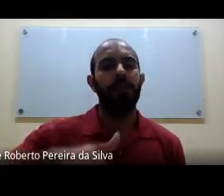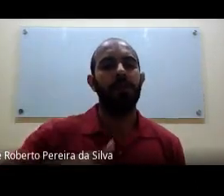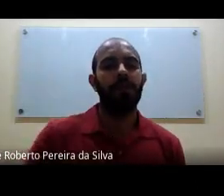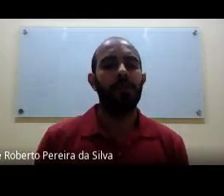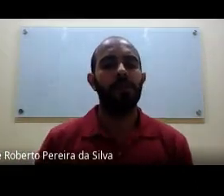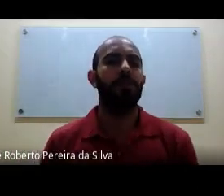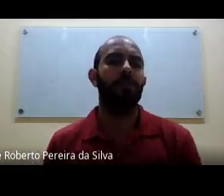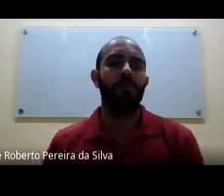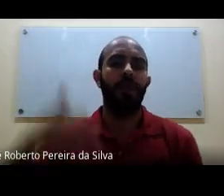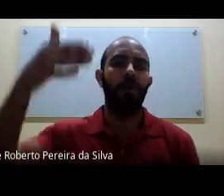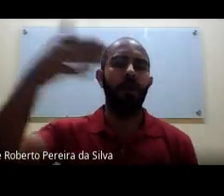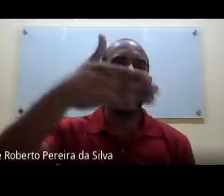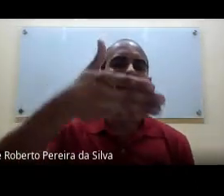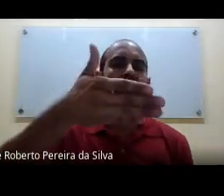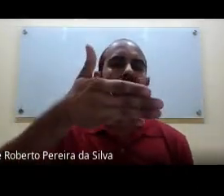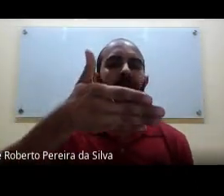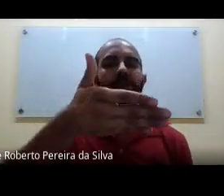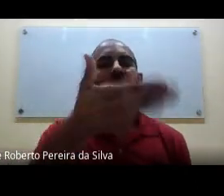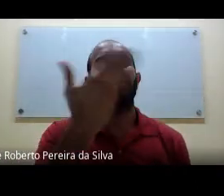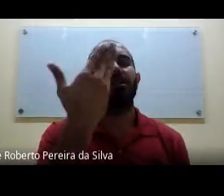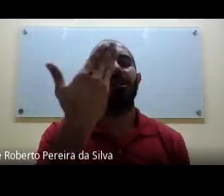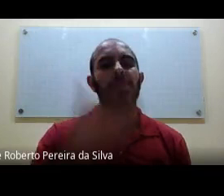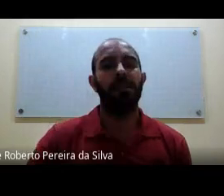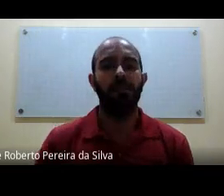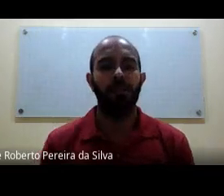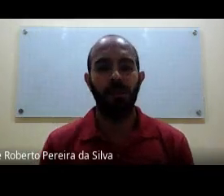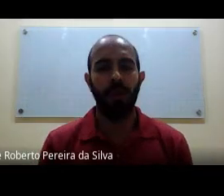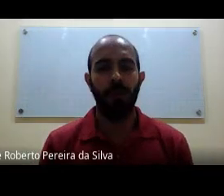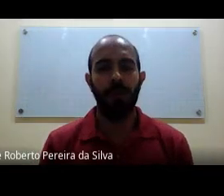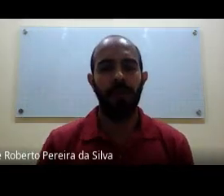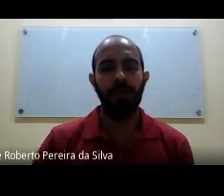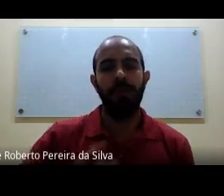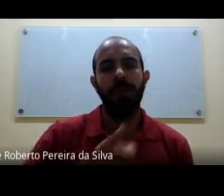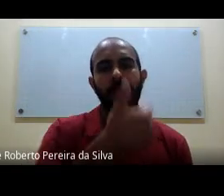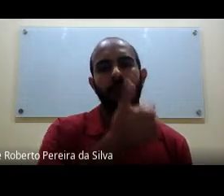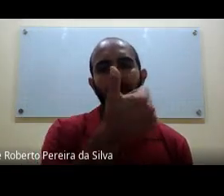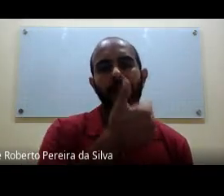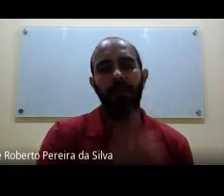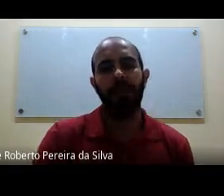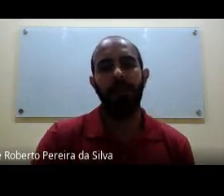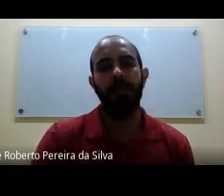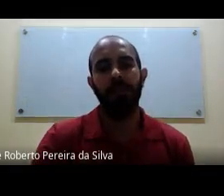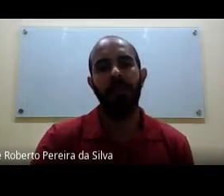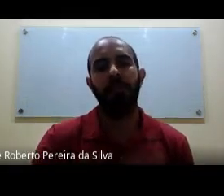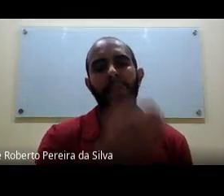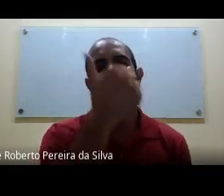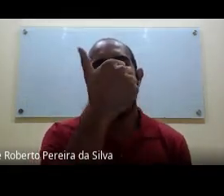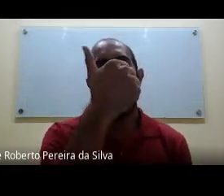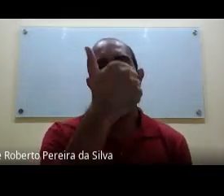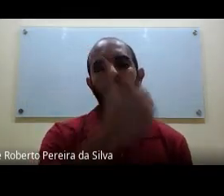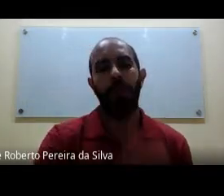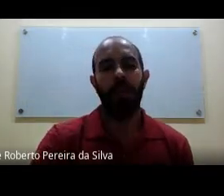direção da corrente, gira na direção do campo magnético e a sua força ela vai estar apontando